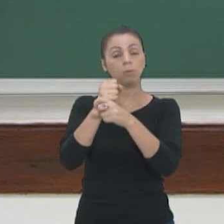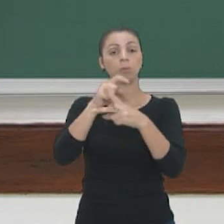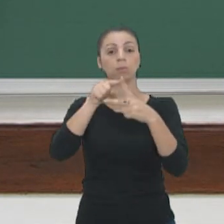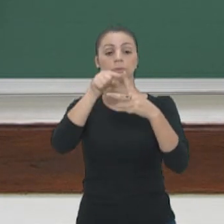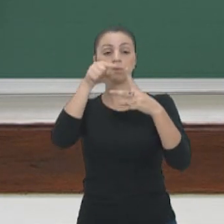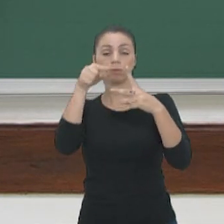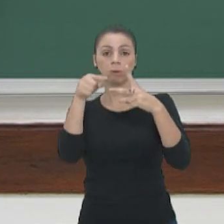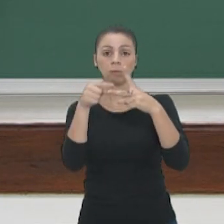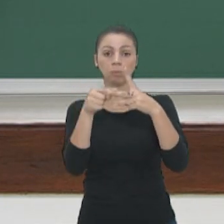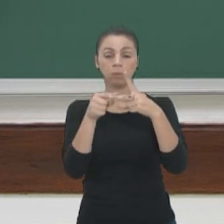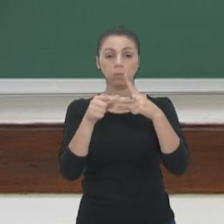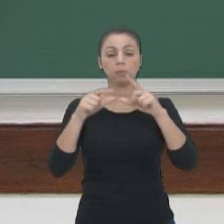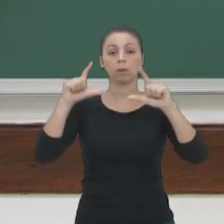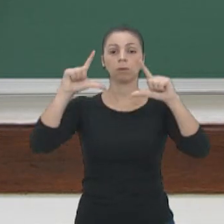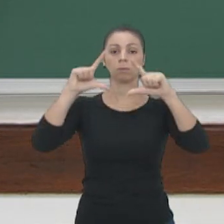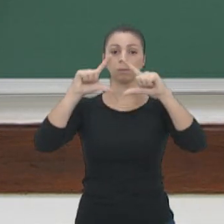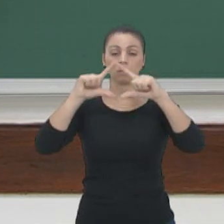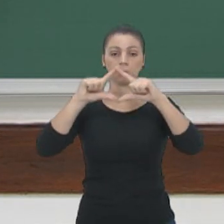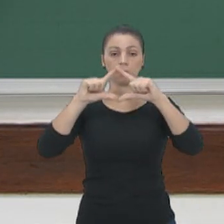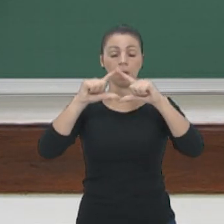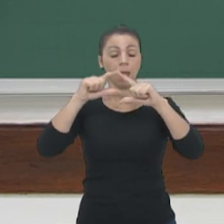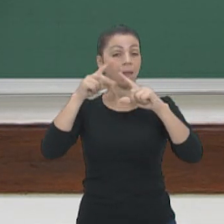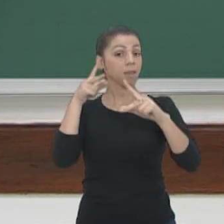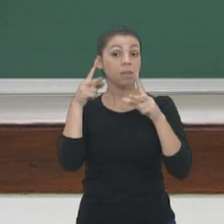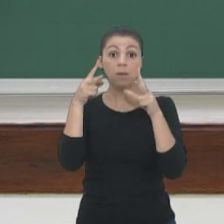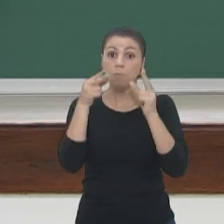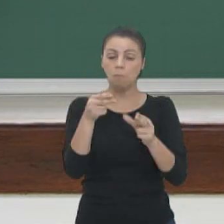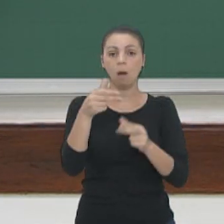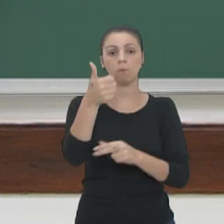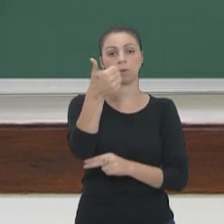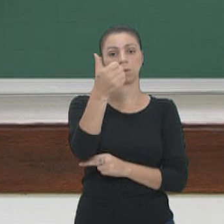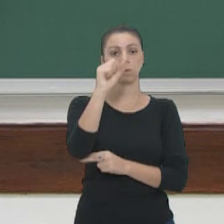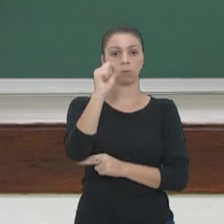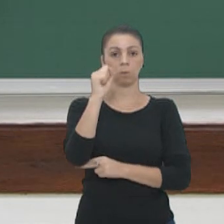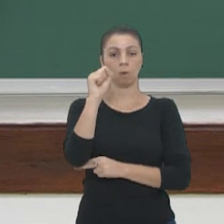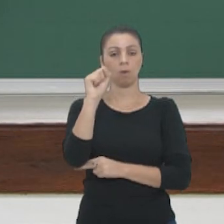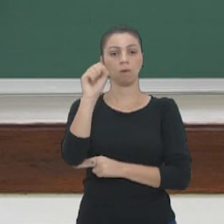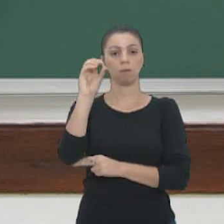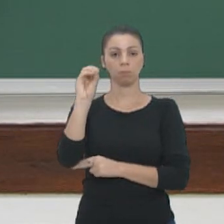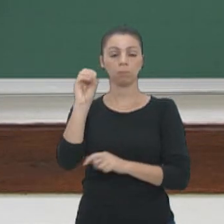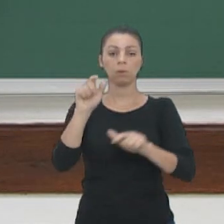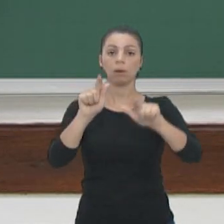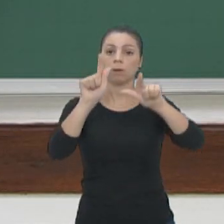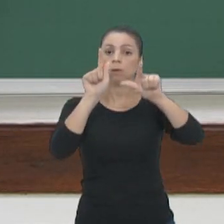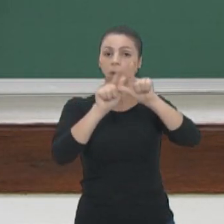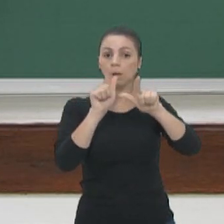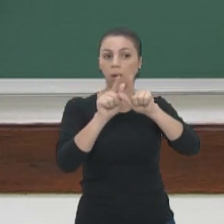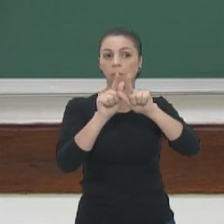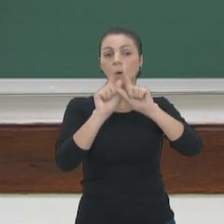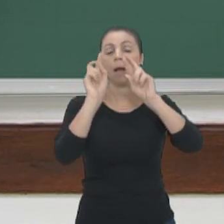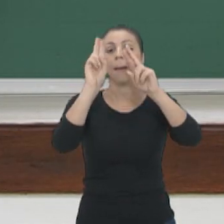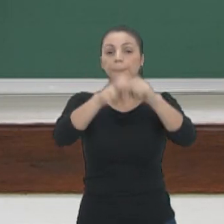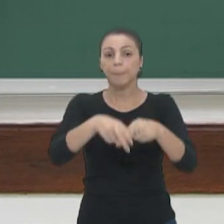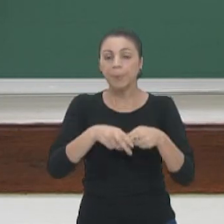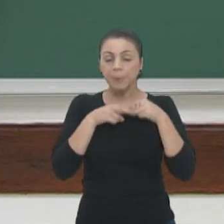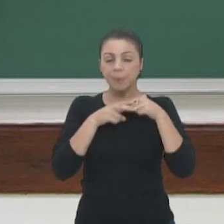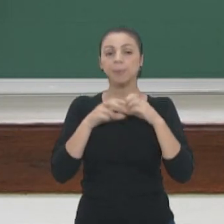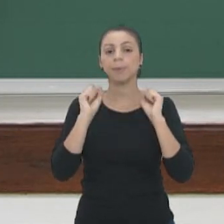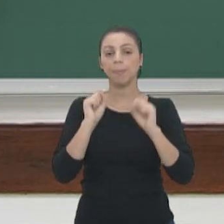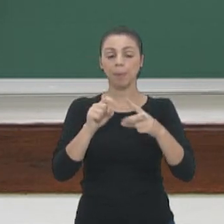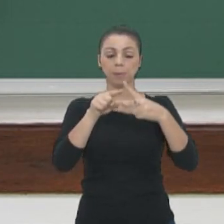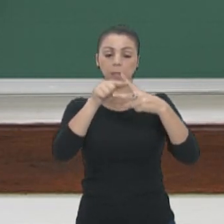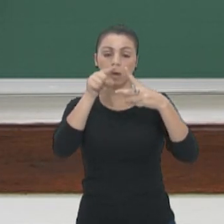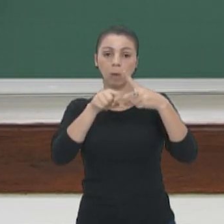de um triângulo é igual a 180 graus. Então, por isso que eu posso ter um ângulo maior que